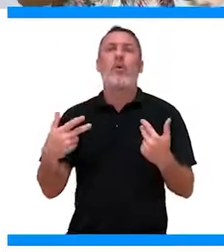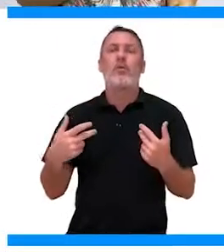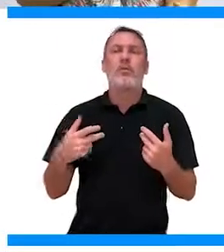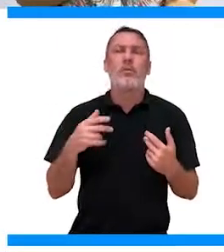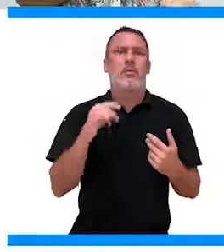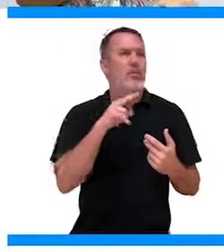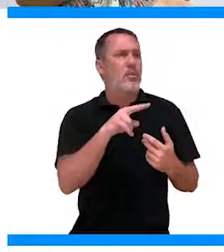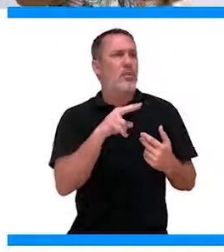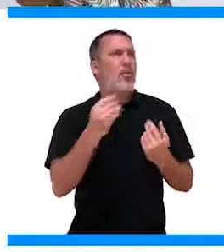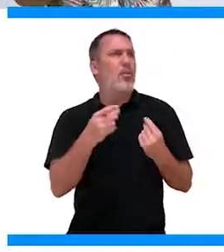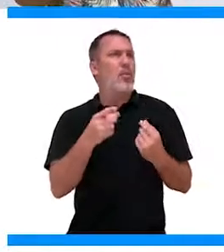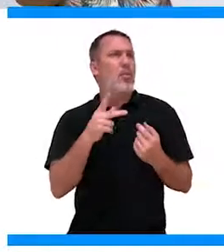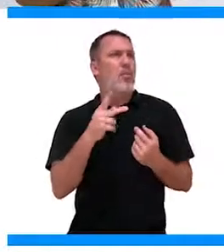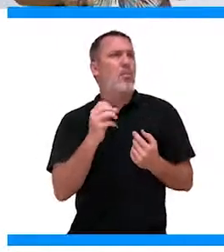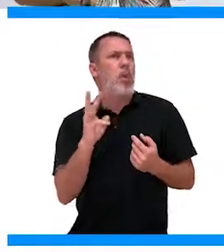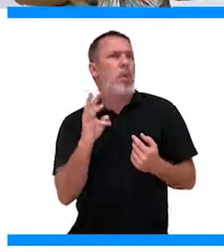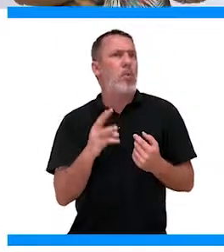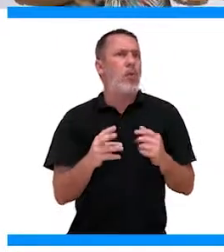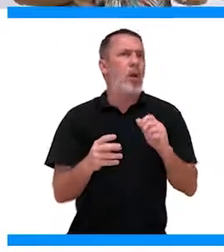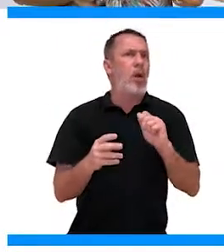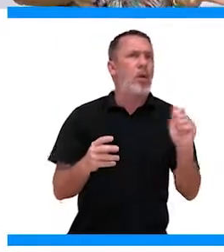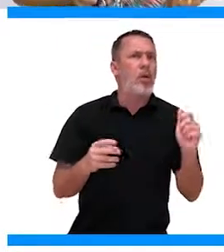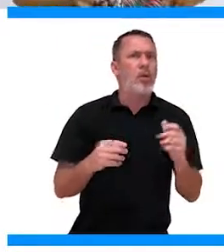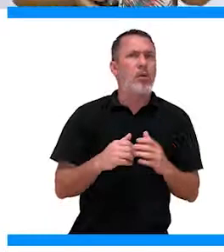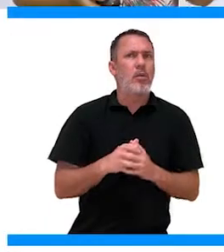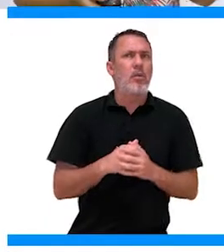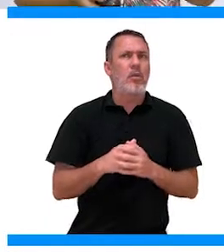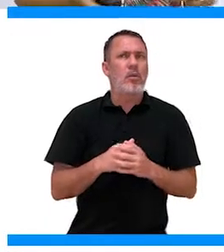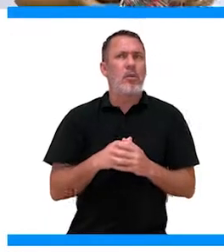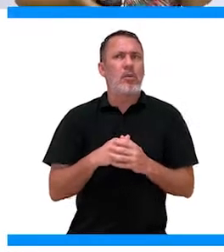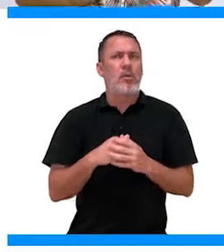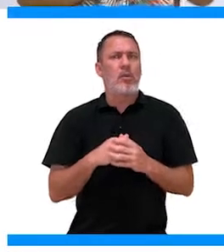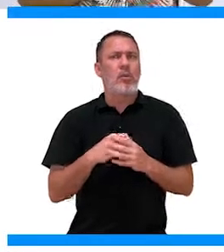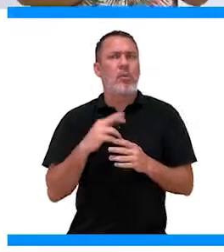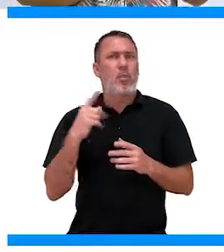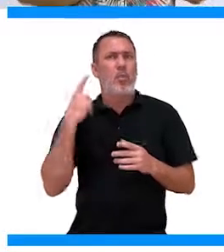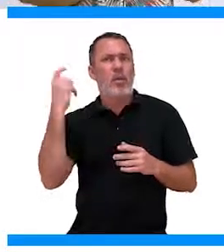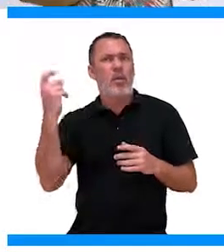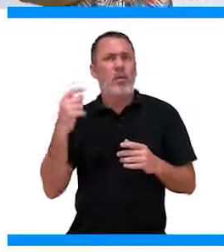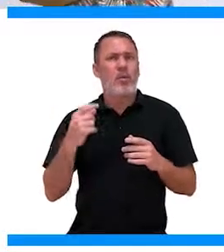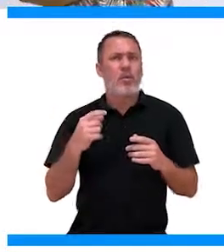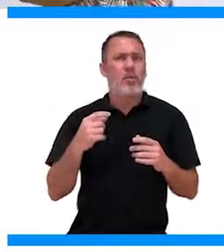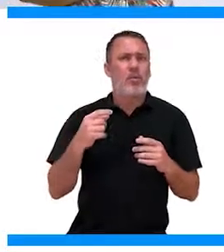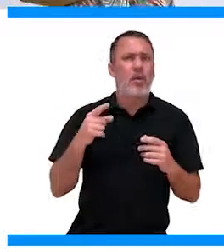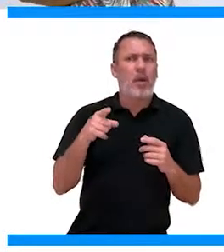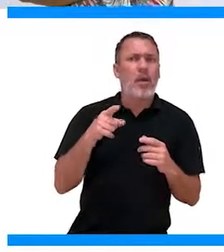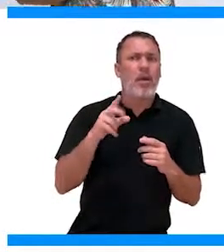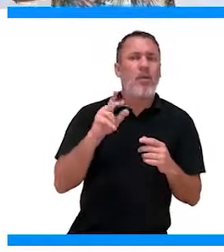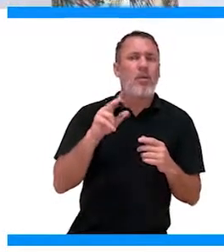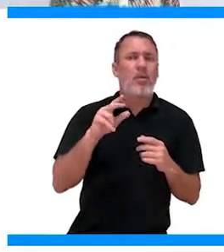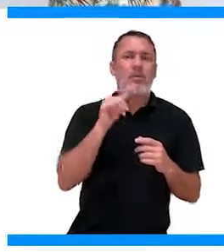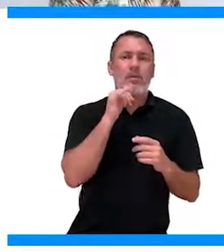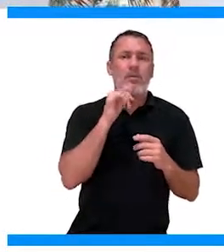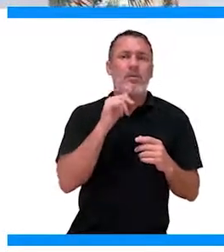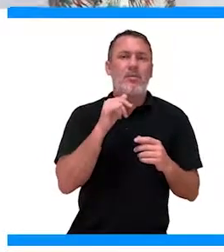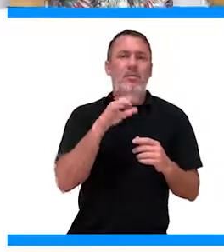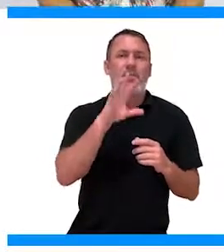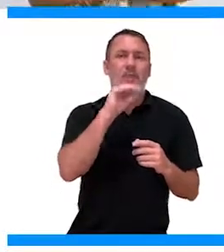sons das coisas, não são ensinados, né? Então aqui, pô, né, eu tenho um barulho o quê? De